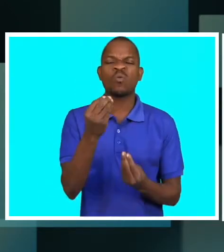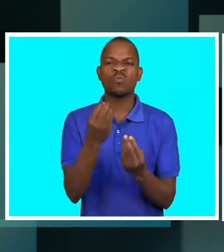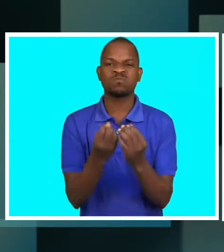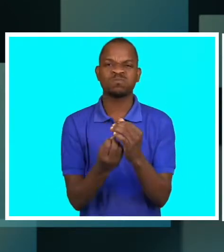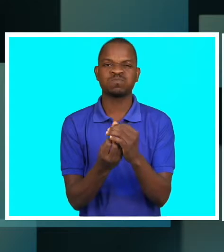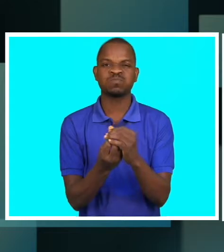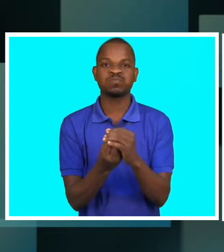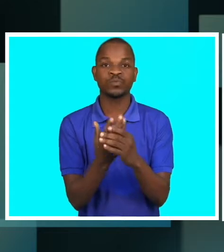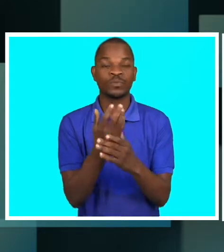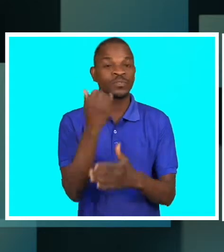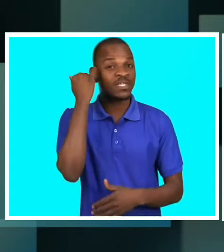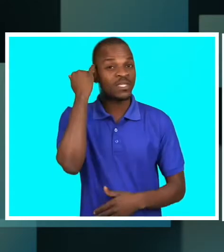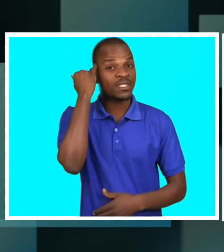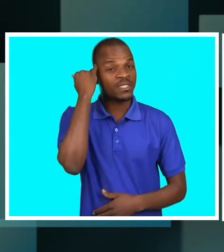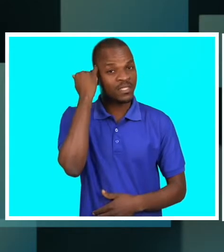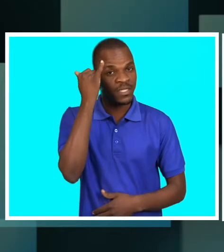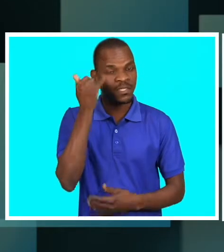ADEMO. Como é que